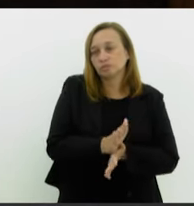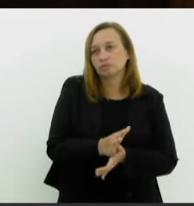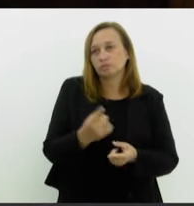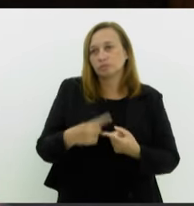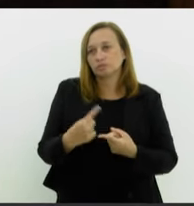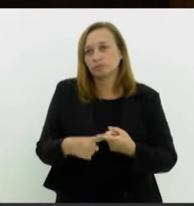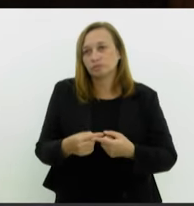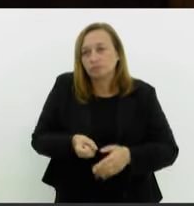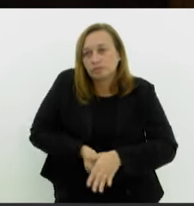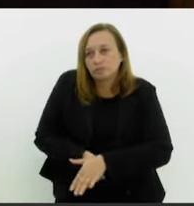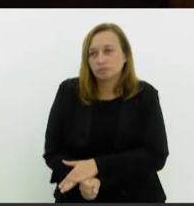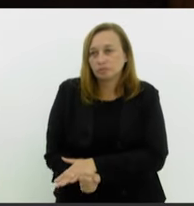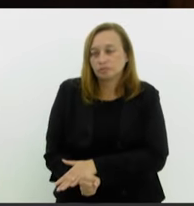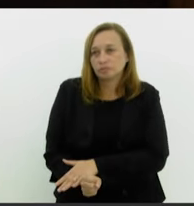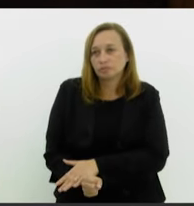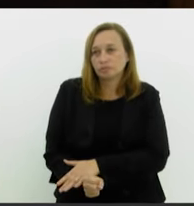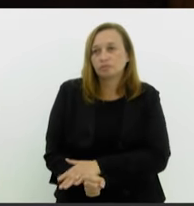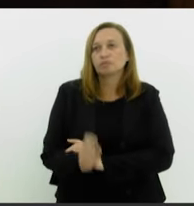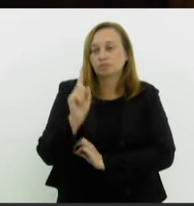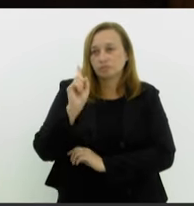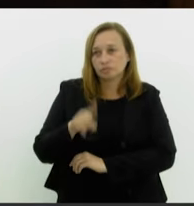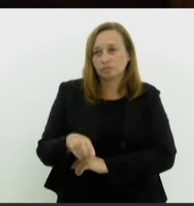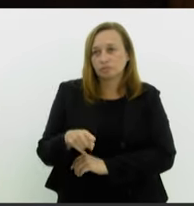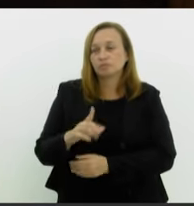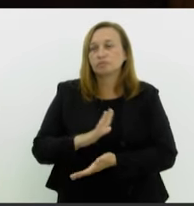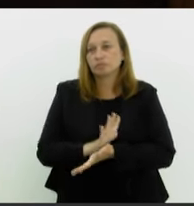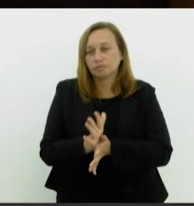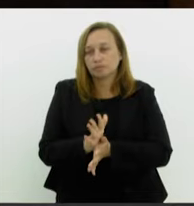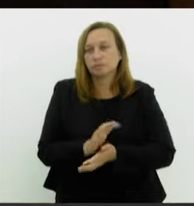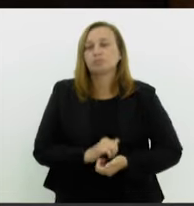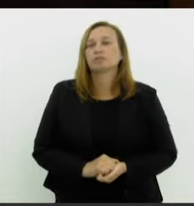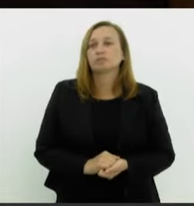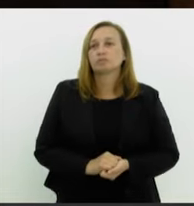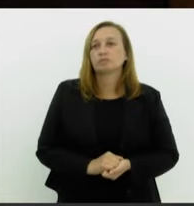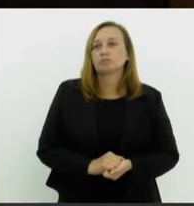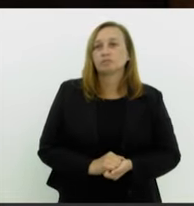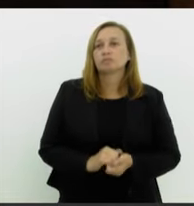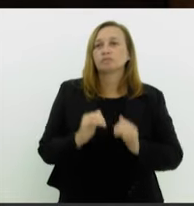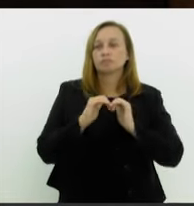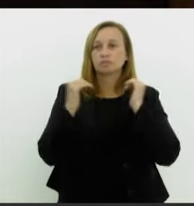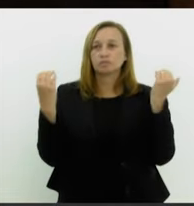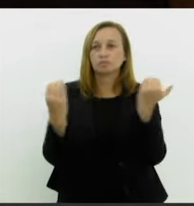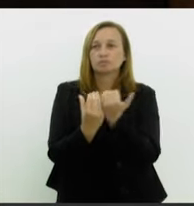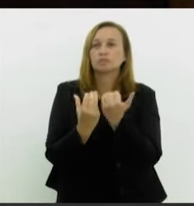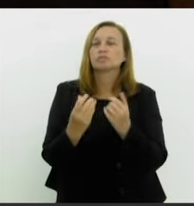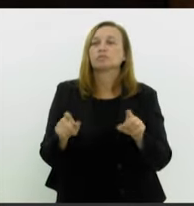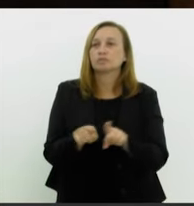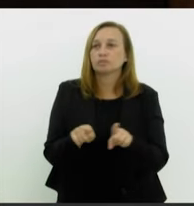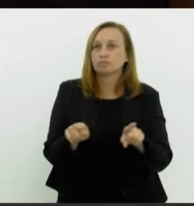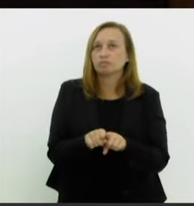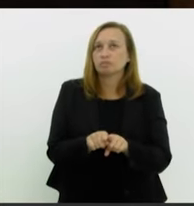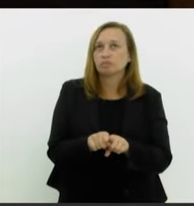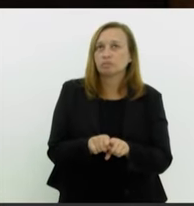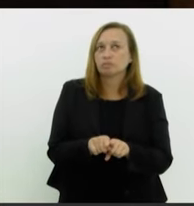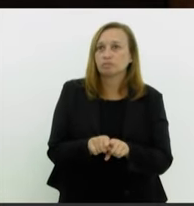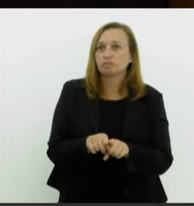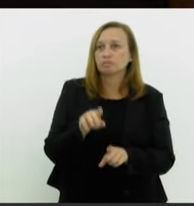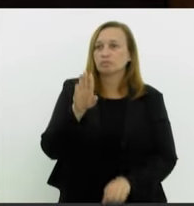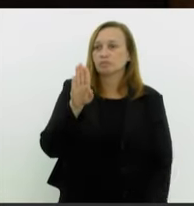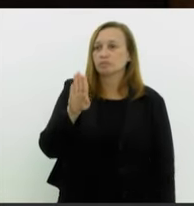a violência obstétrica É sim uma forma de discriminação e a convenção de Belém do Pará que é a convenção